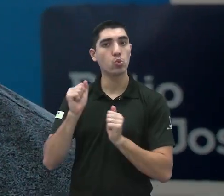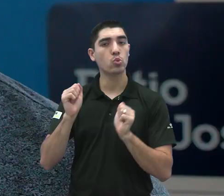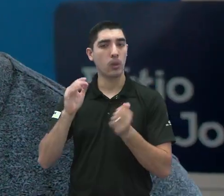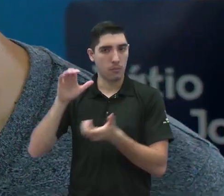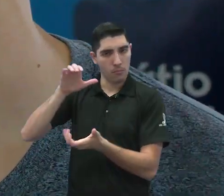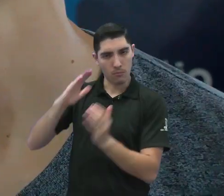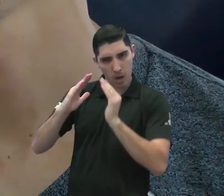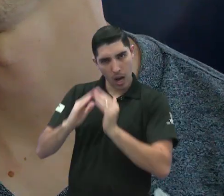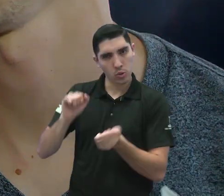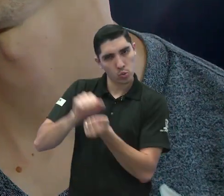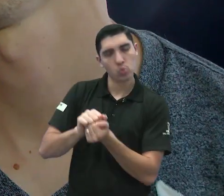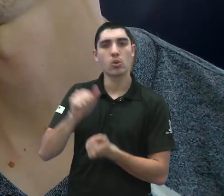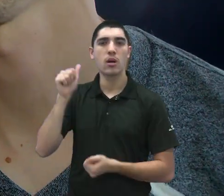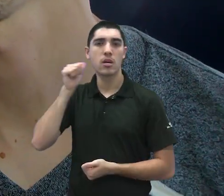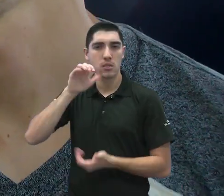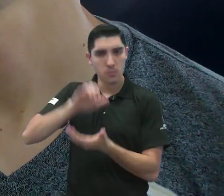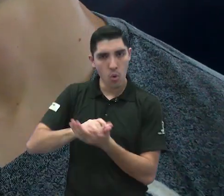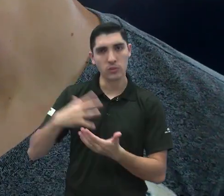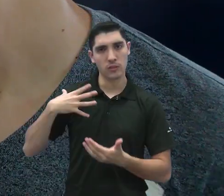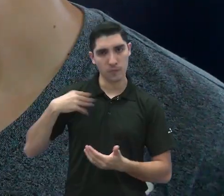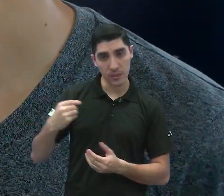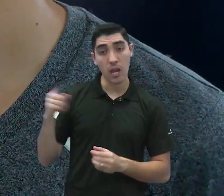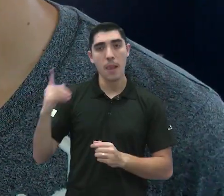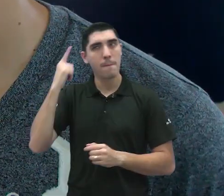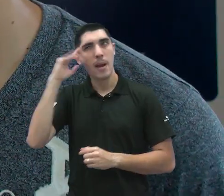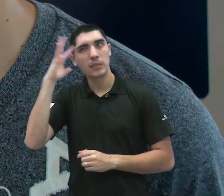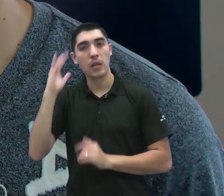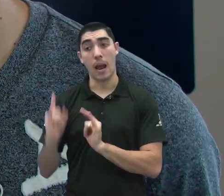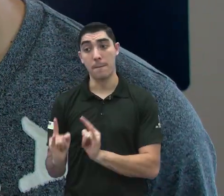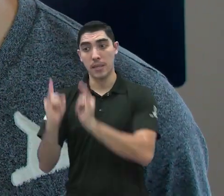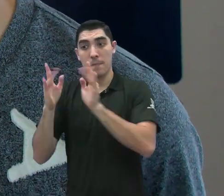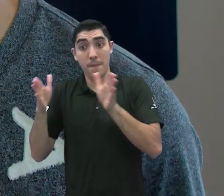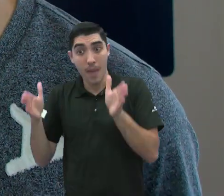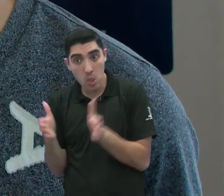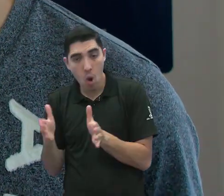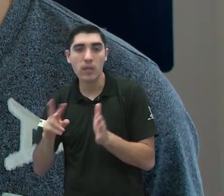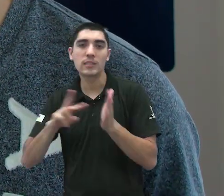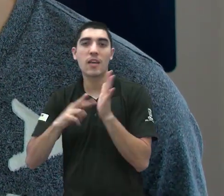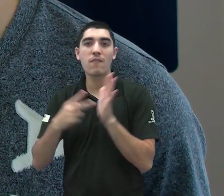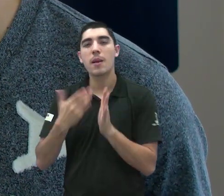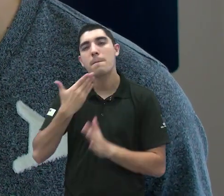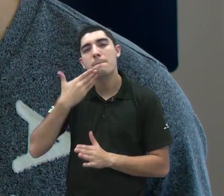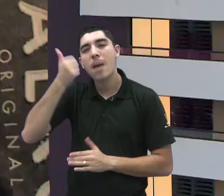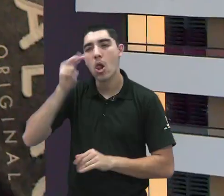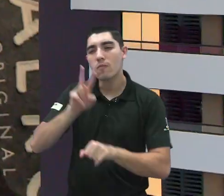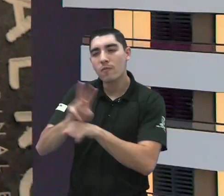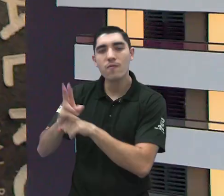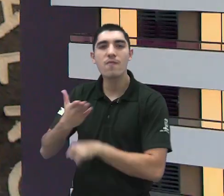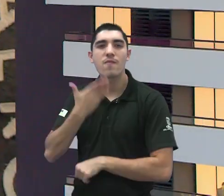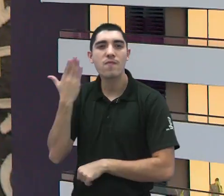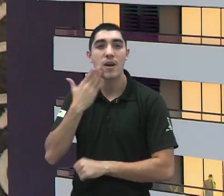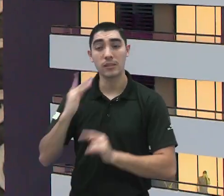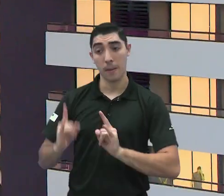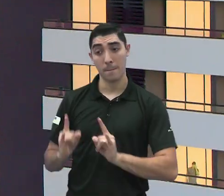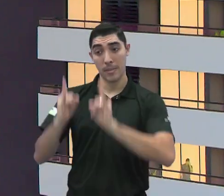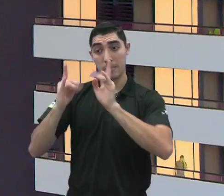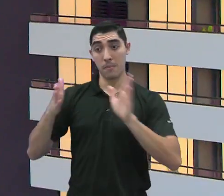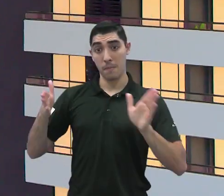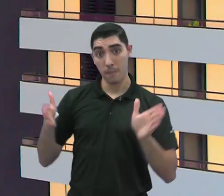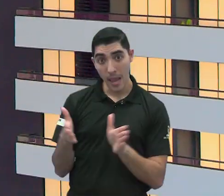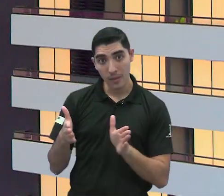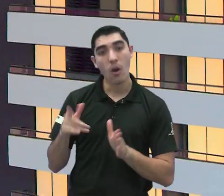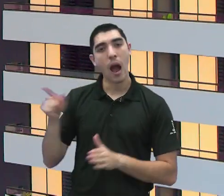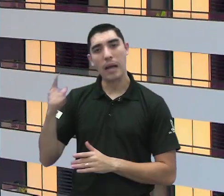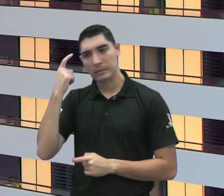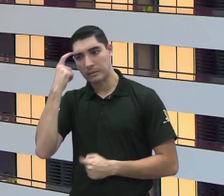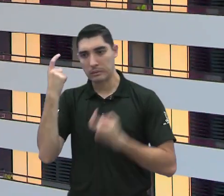esposa e a filha, comprar um apartamento mais compacto para a família significa mais praticidade. Um apartamento menor